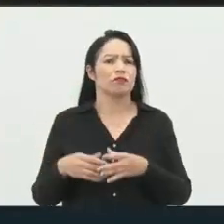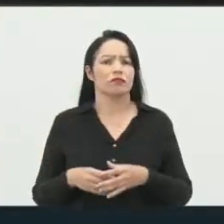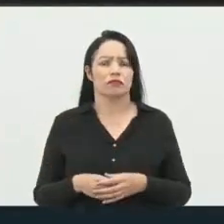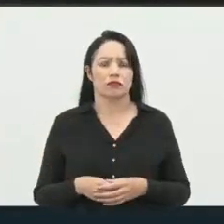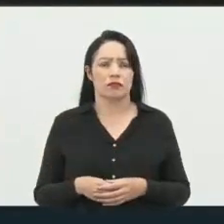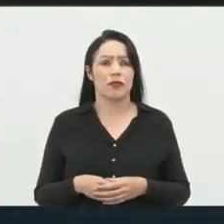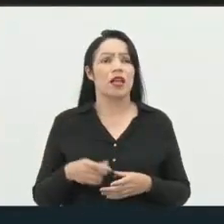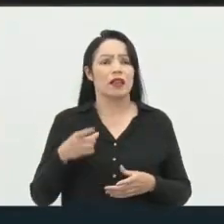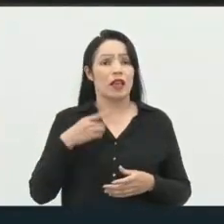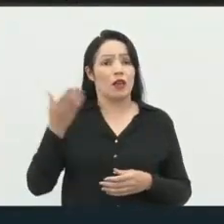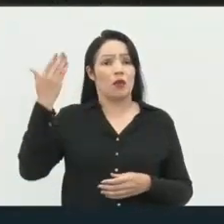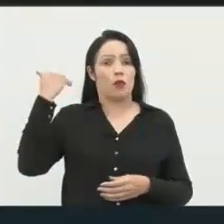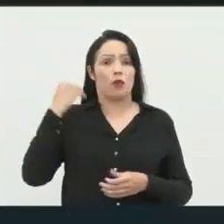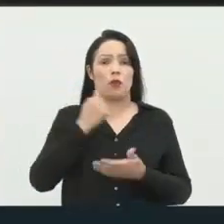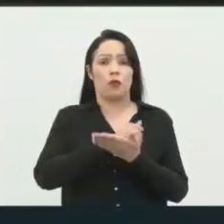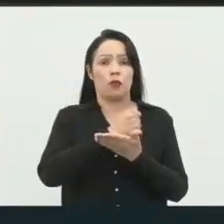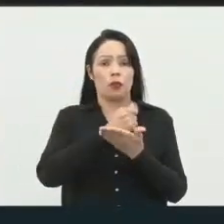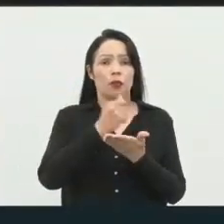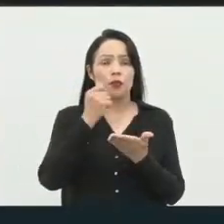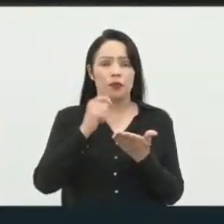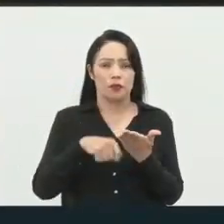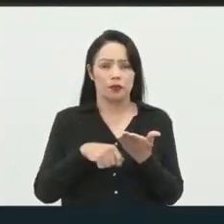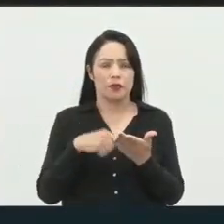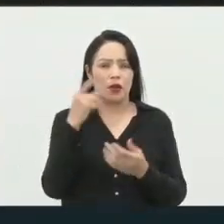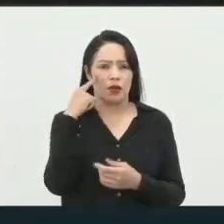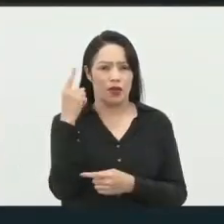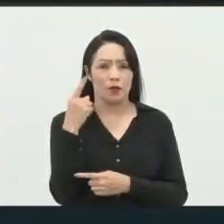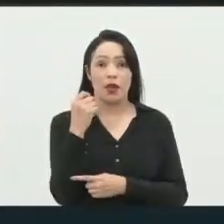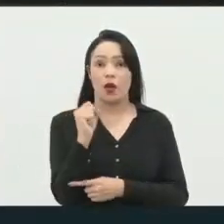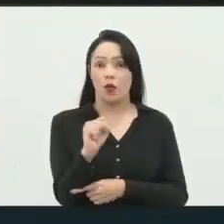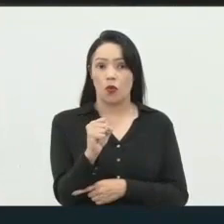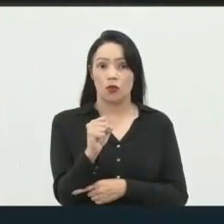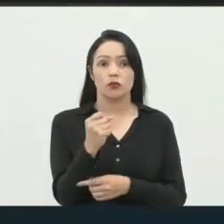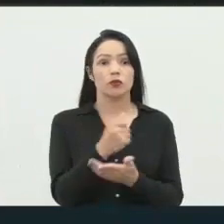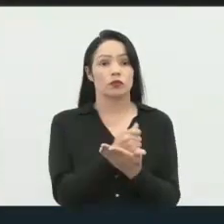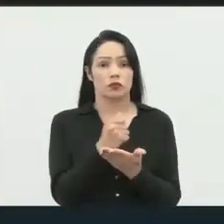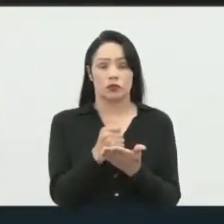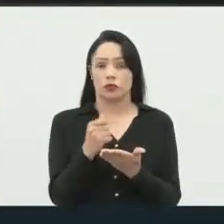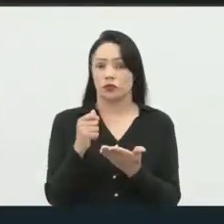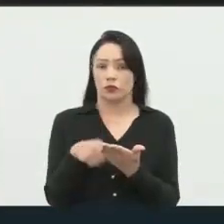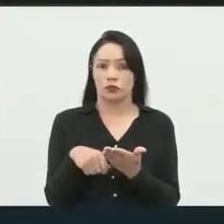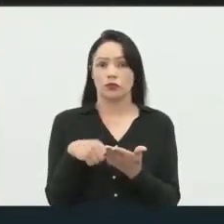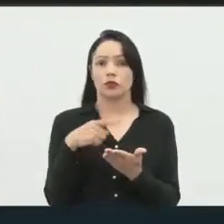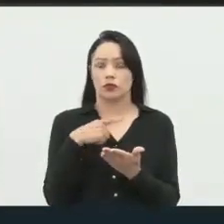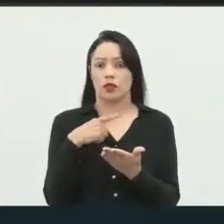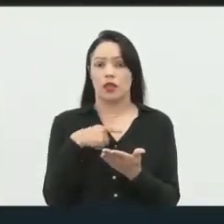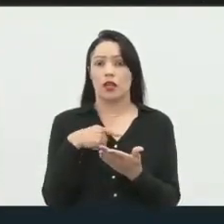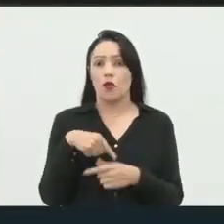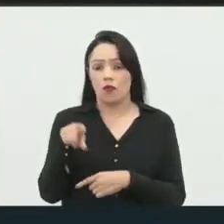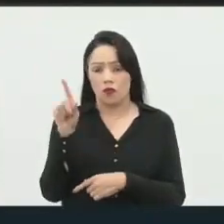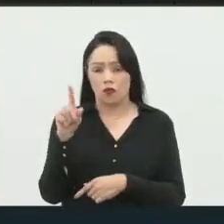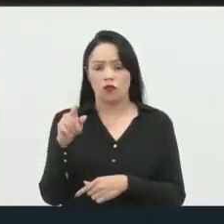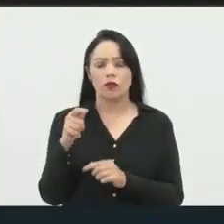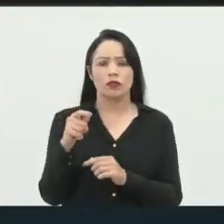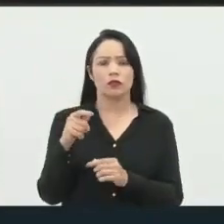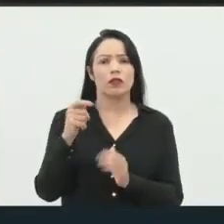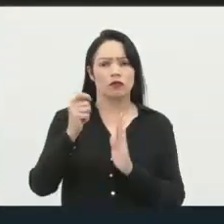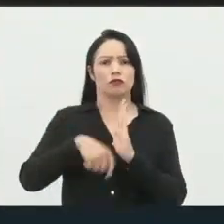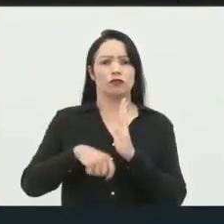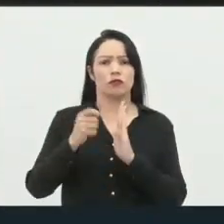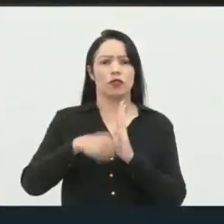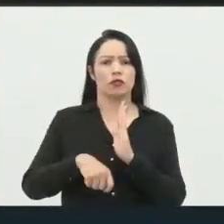contratados eu me lembro que na época eram oito contratações eu tive inclusive na cerimônia de assinatura desses